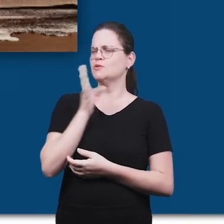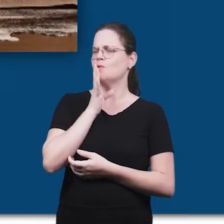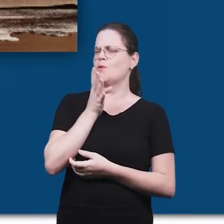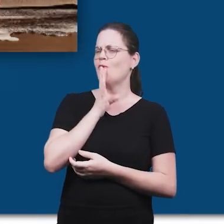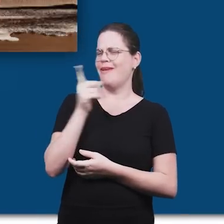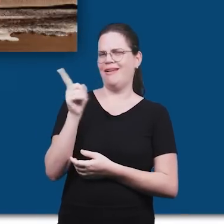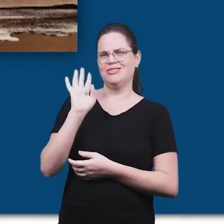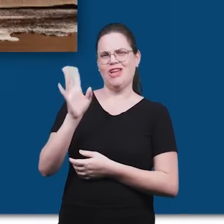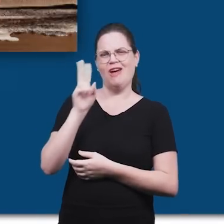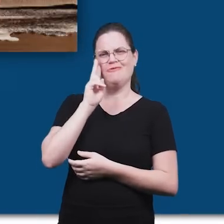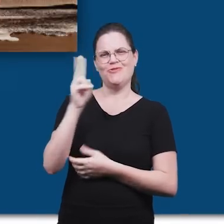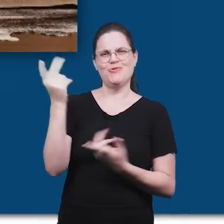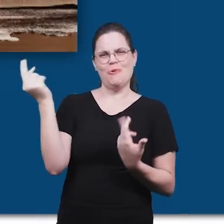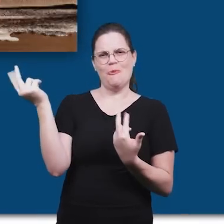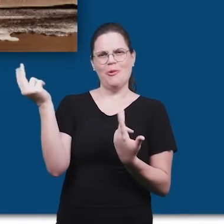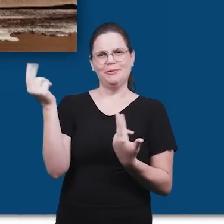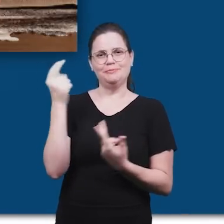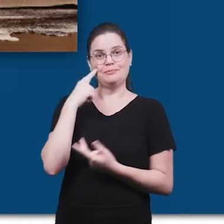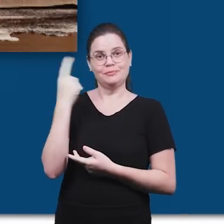essa cena?